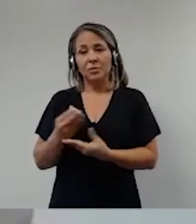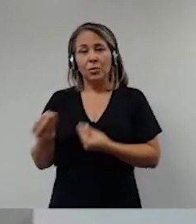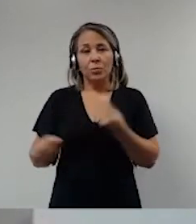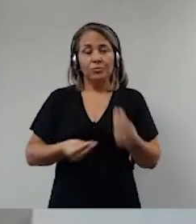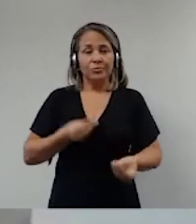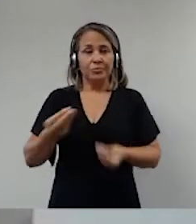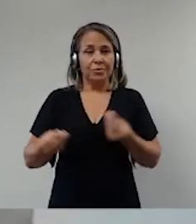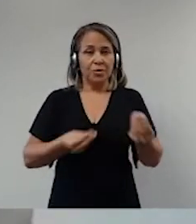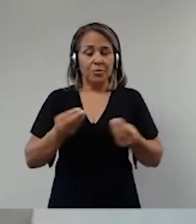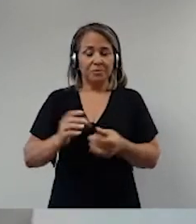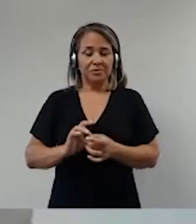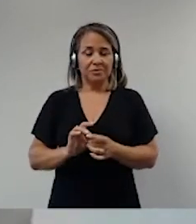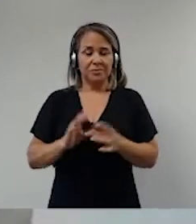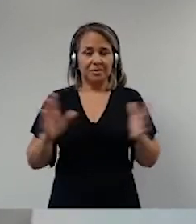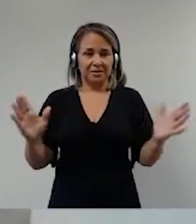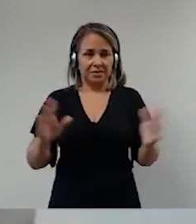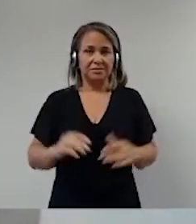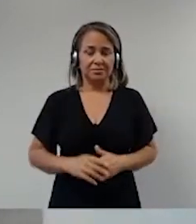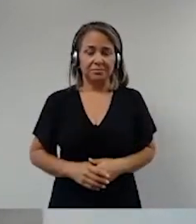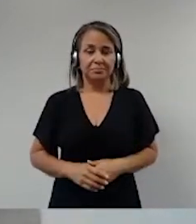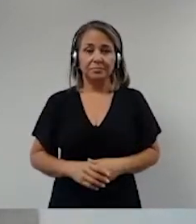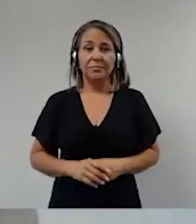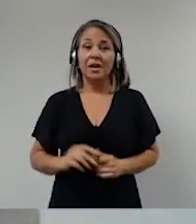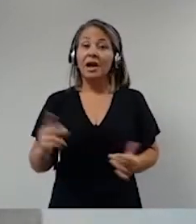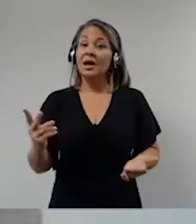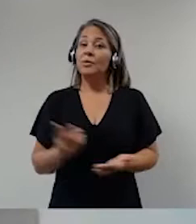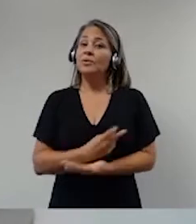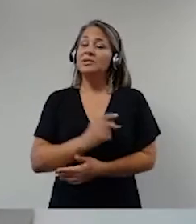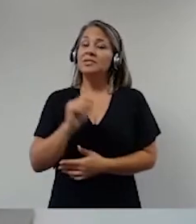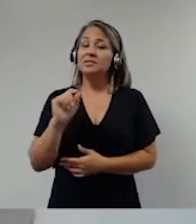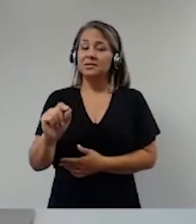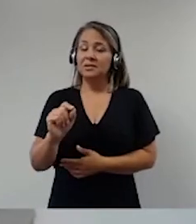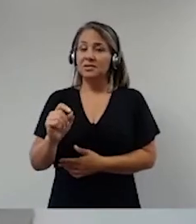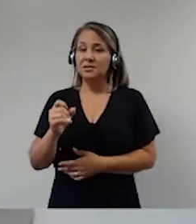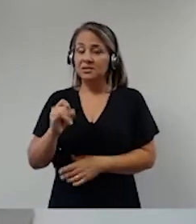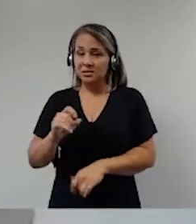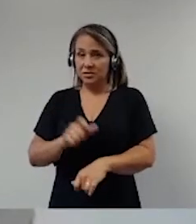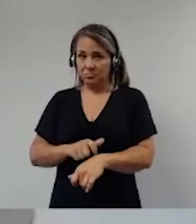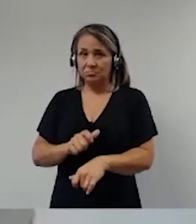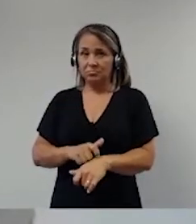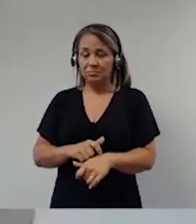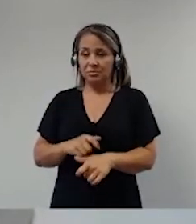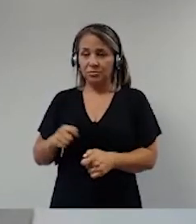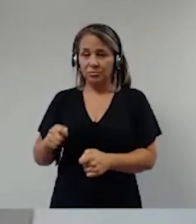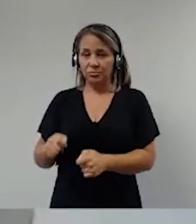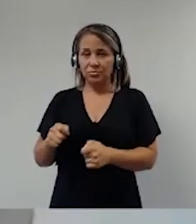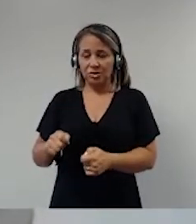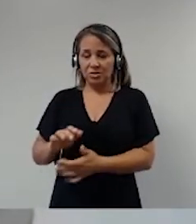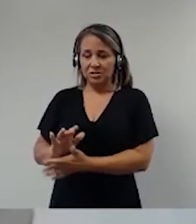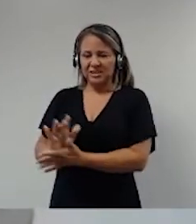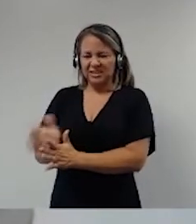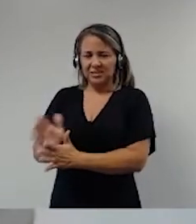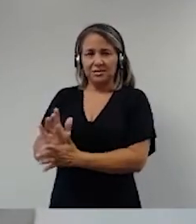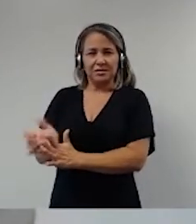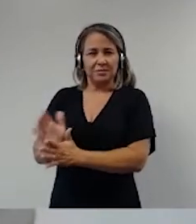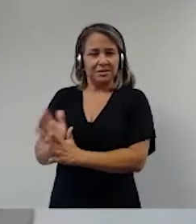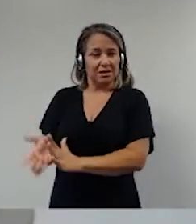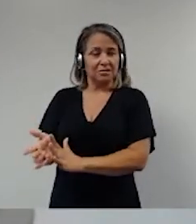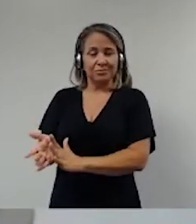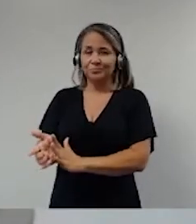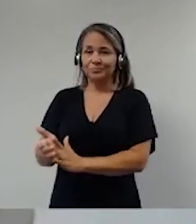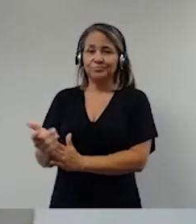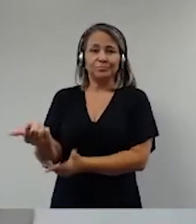formas de liberdades. O que ocorre quando eu sou sistematicamente discriminado? Eu